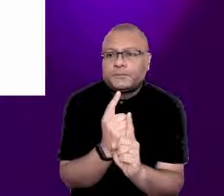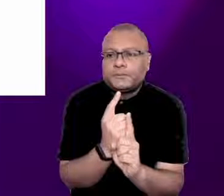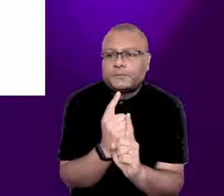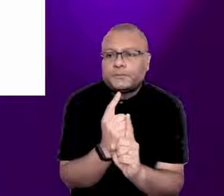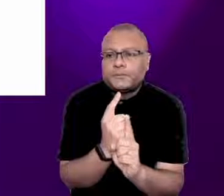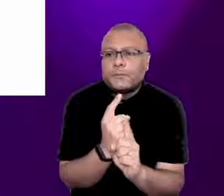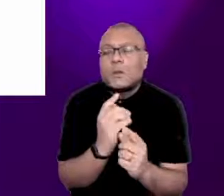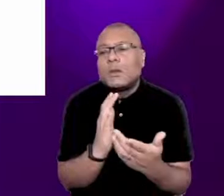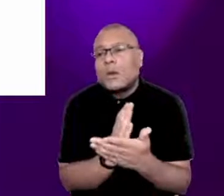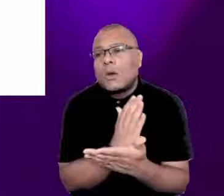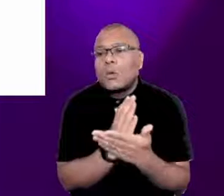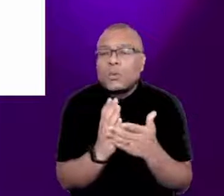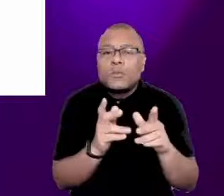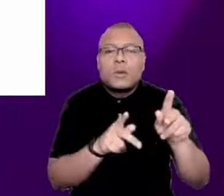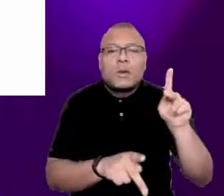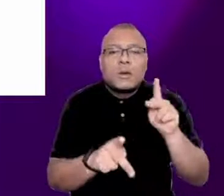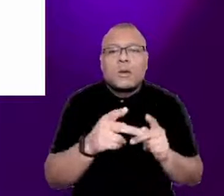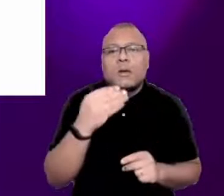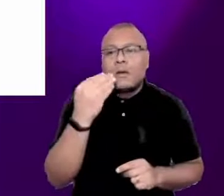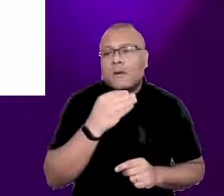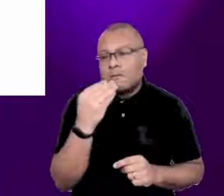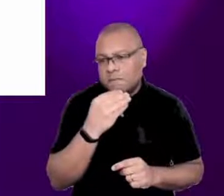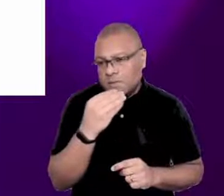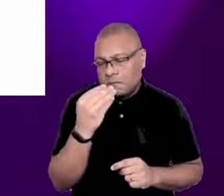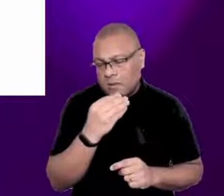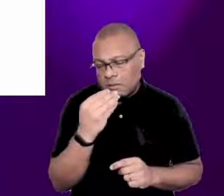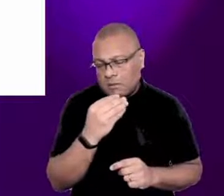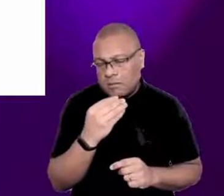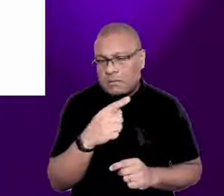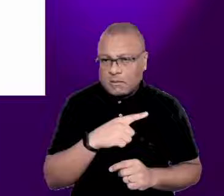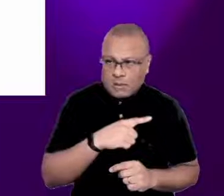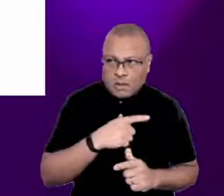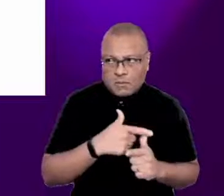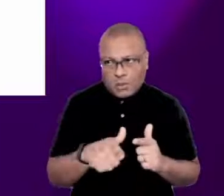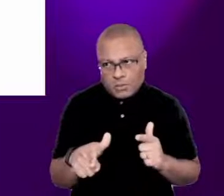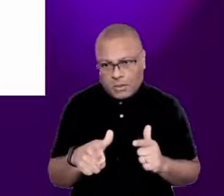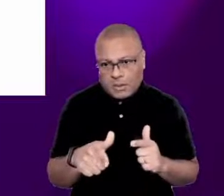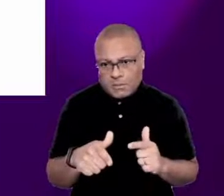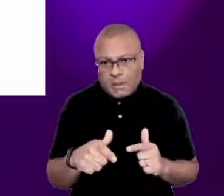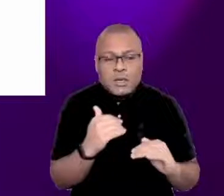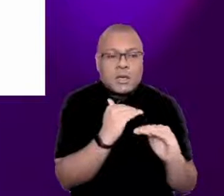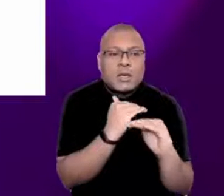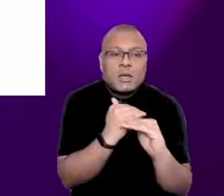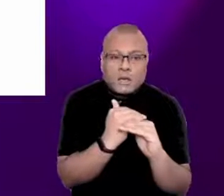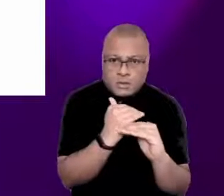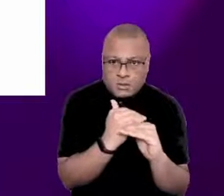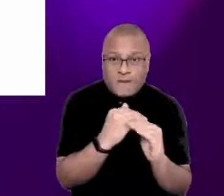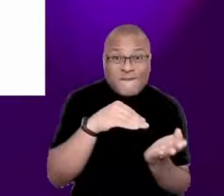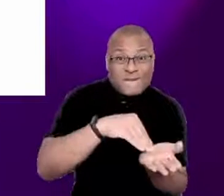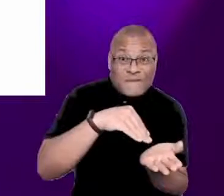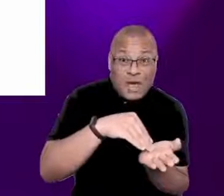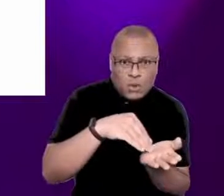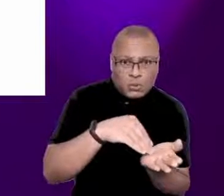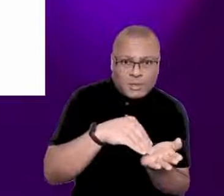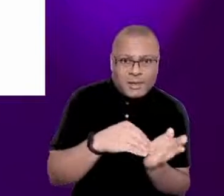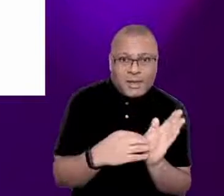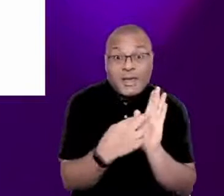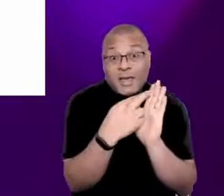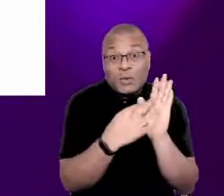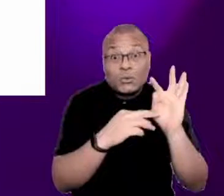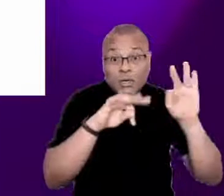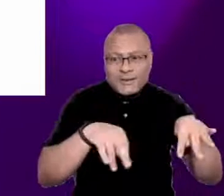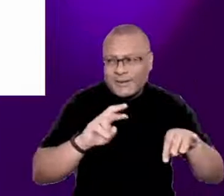algumas populações mais frágeis, e se a gente tem ou não problemas de equidade, por exemplo, nos resultados